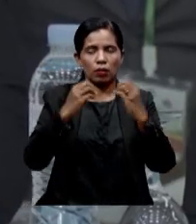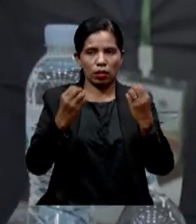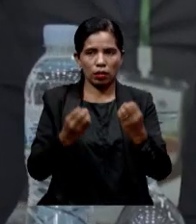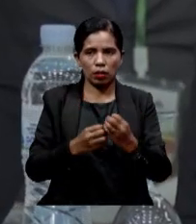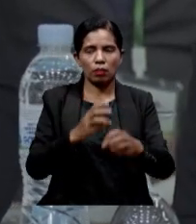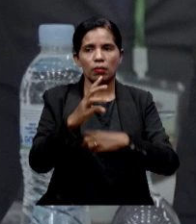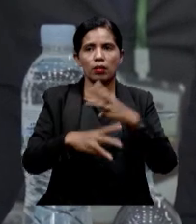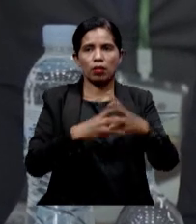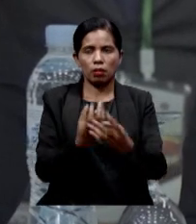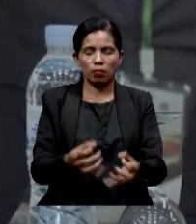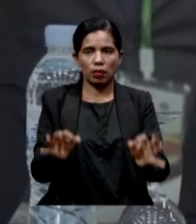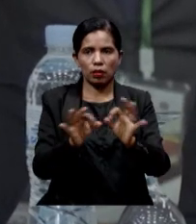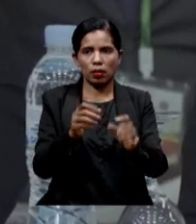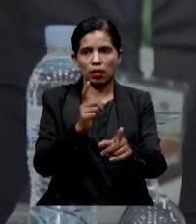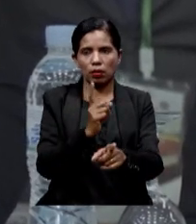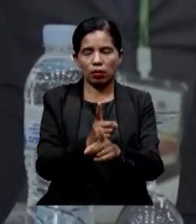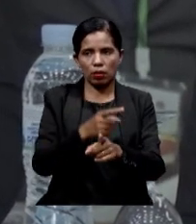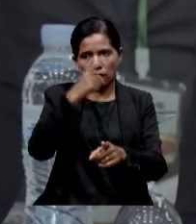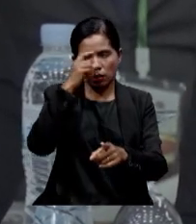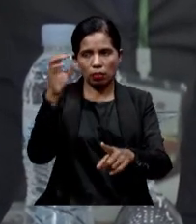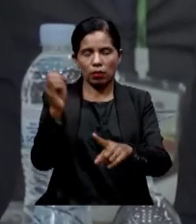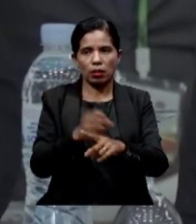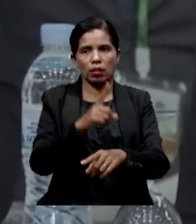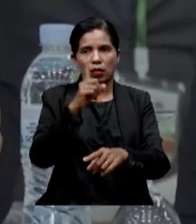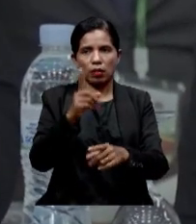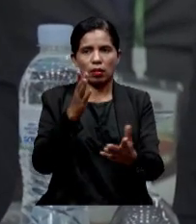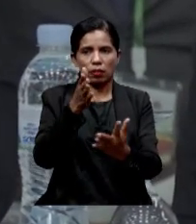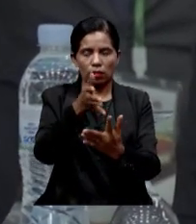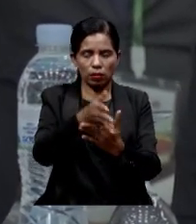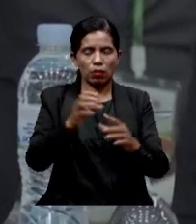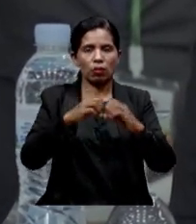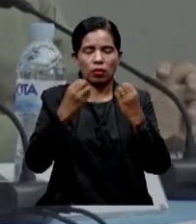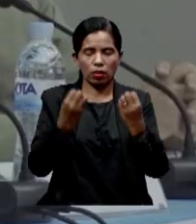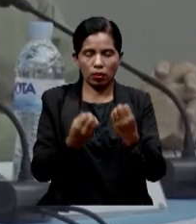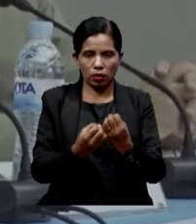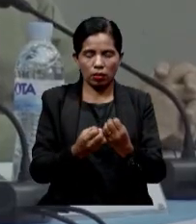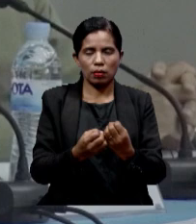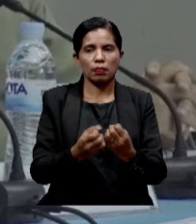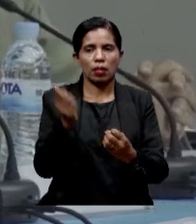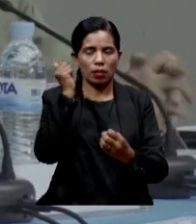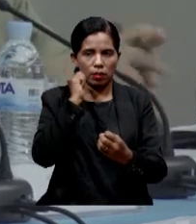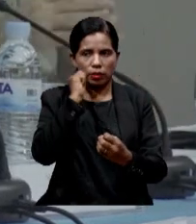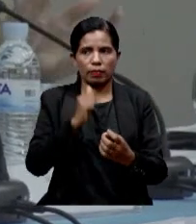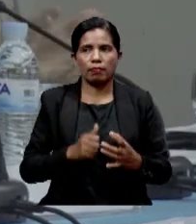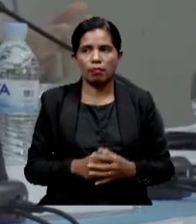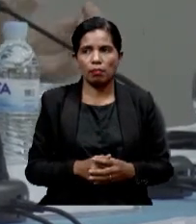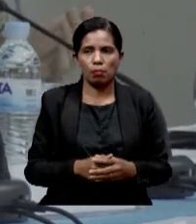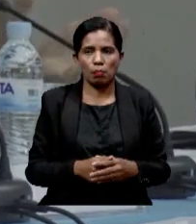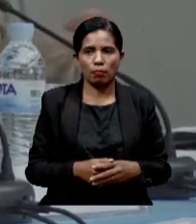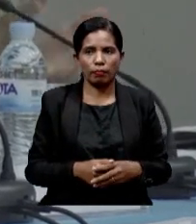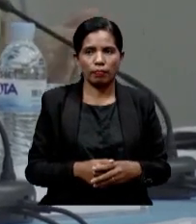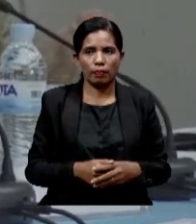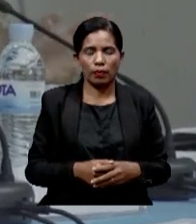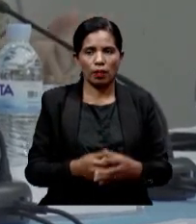ne importante tebes, tamba nuder oportunidade ida a tua deremos ba Organização Regional ASEAN. Voltar o ser neve ira